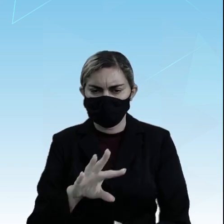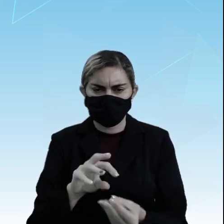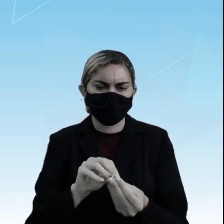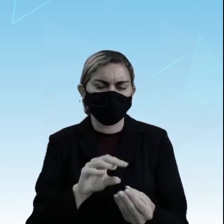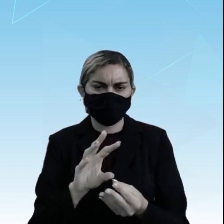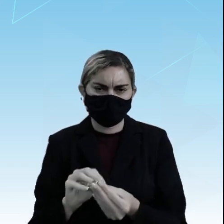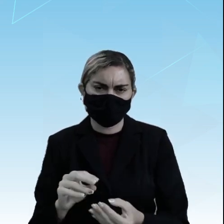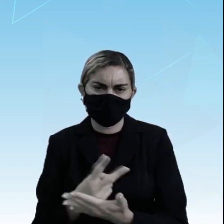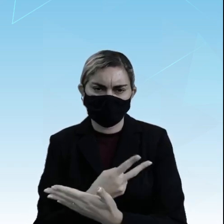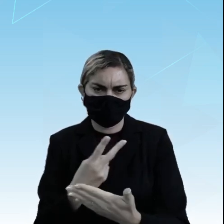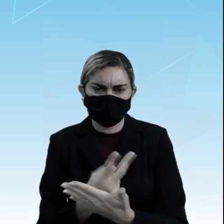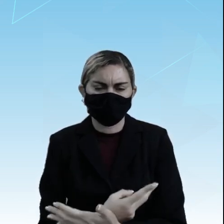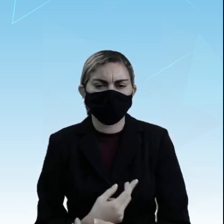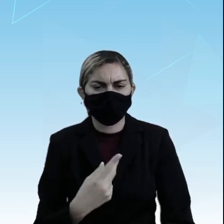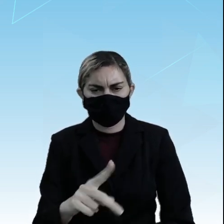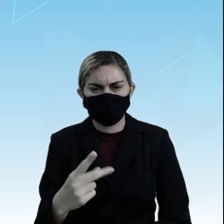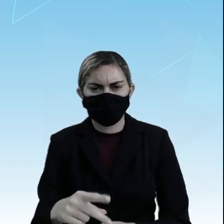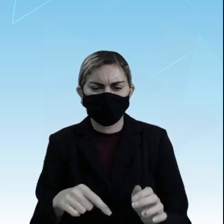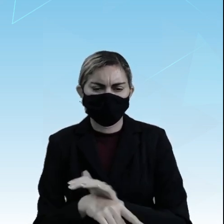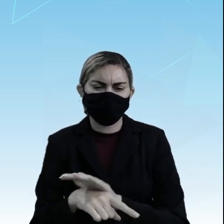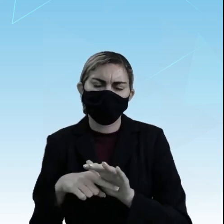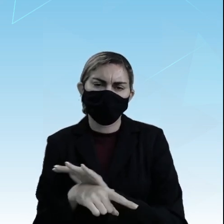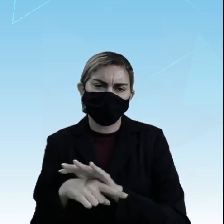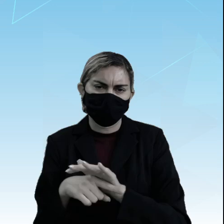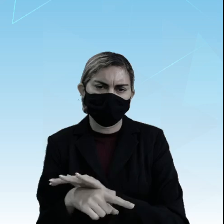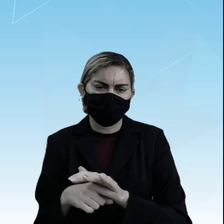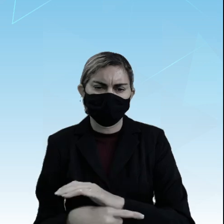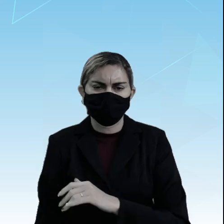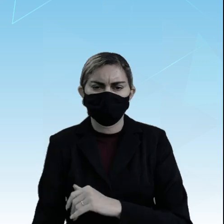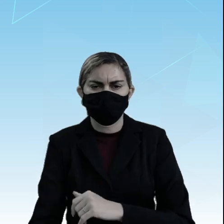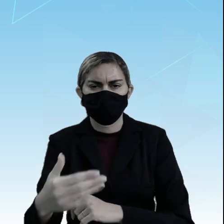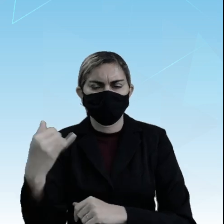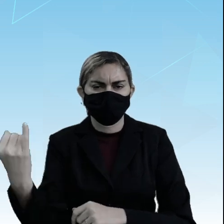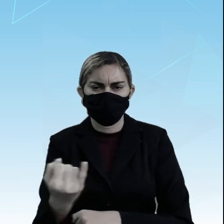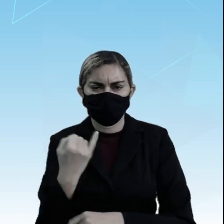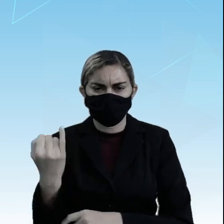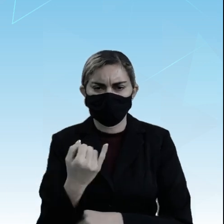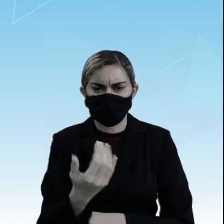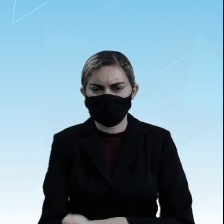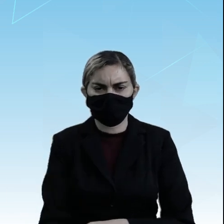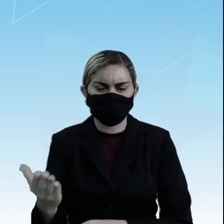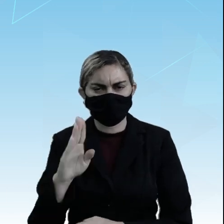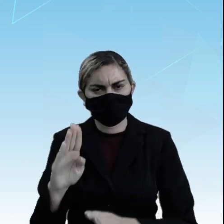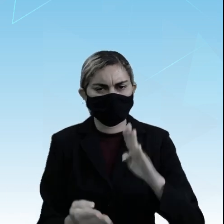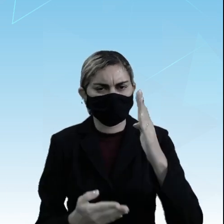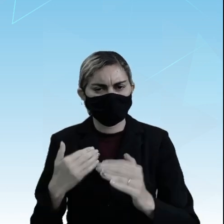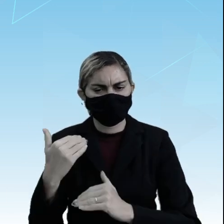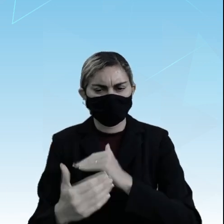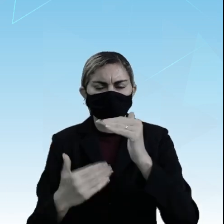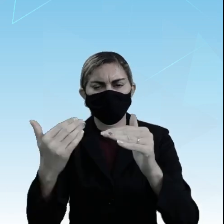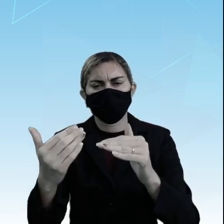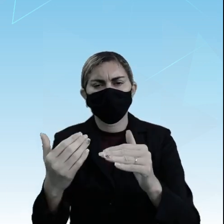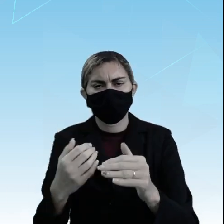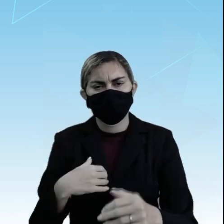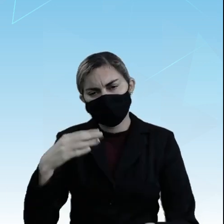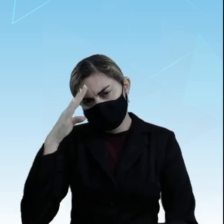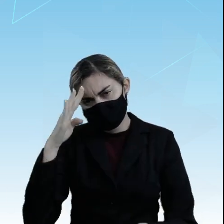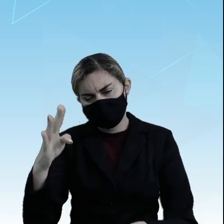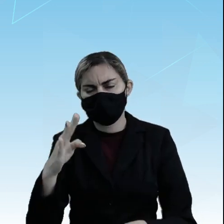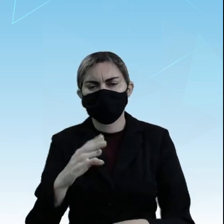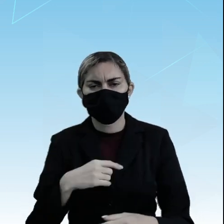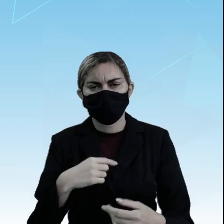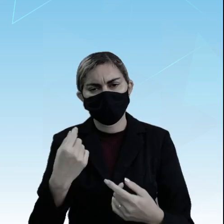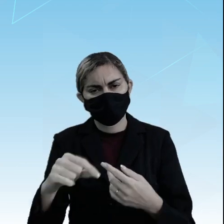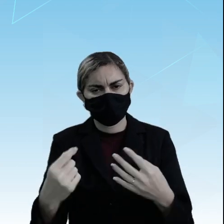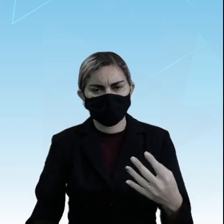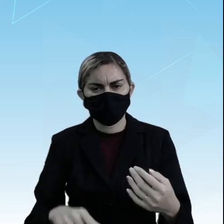conclusões errôneas, esse pesquisador ele foi muito importante para a biologia evolutiva. Os principais pontos